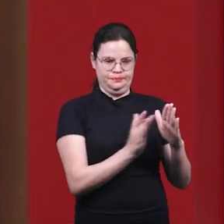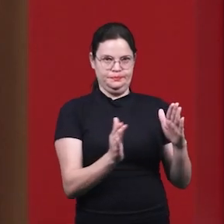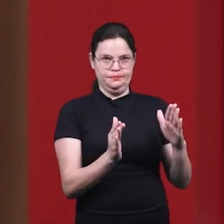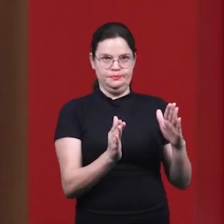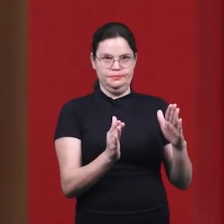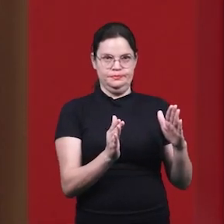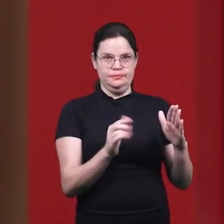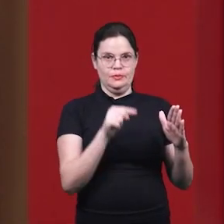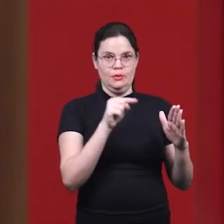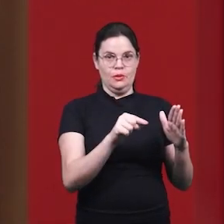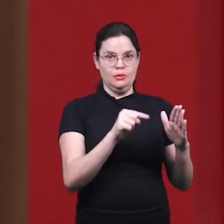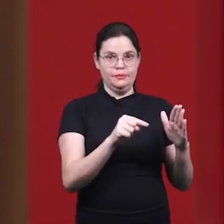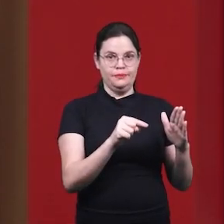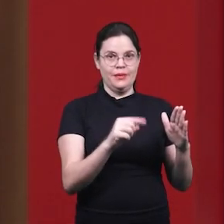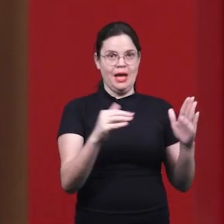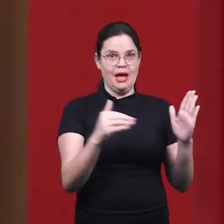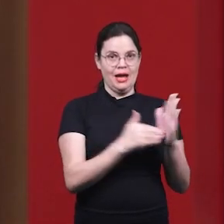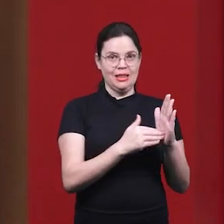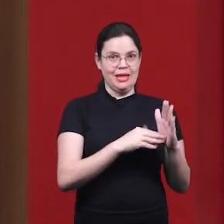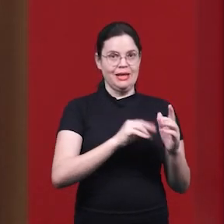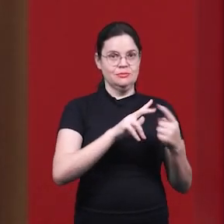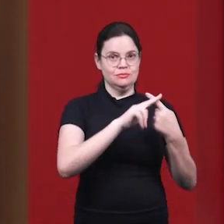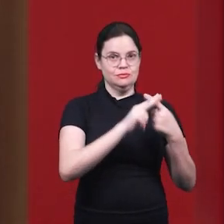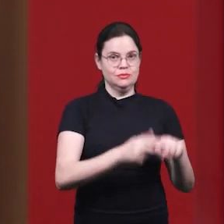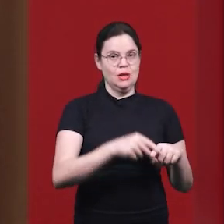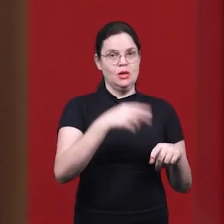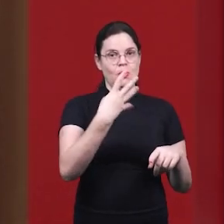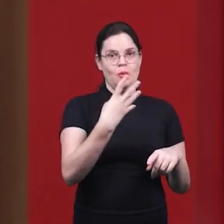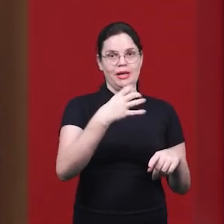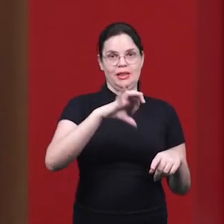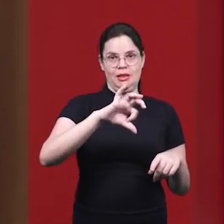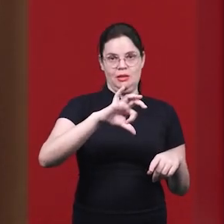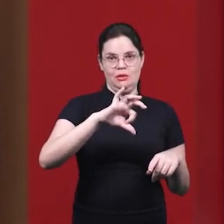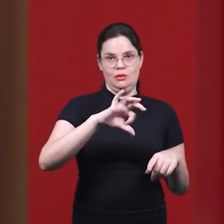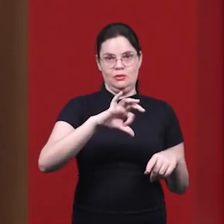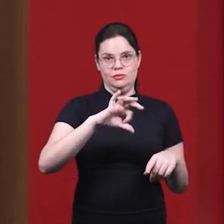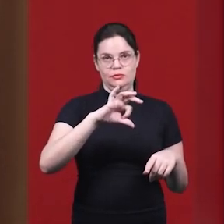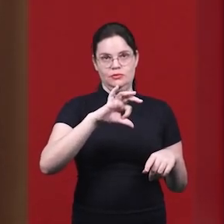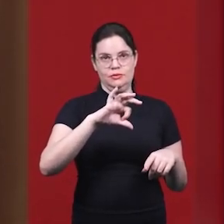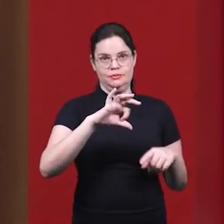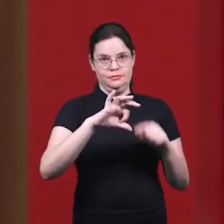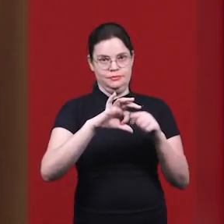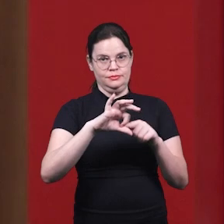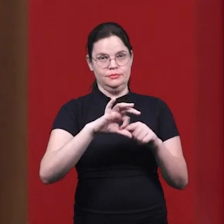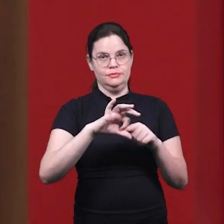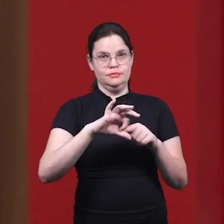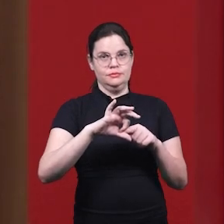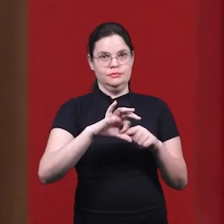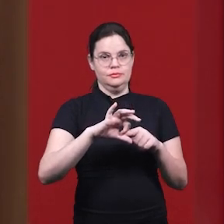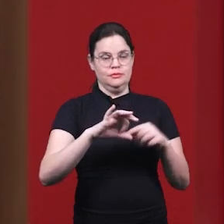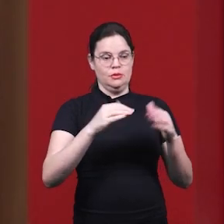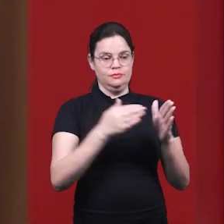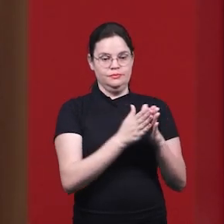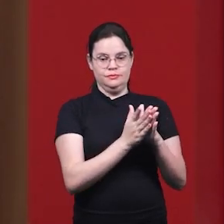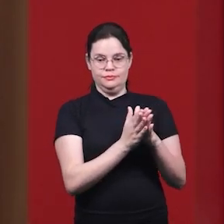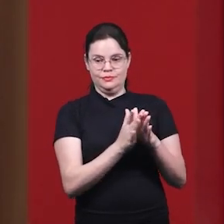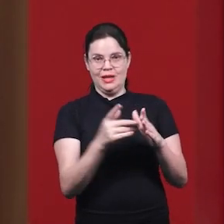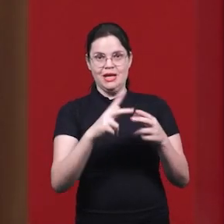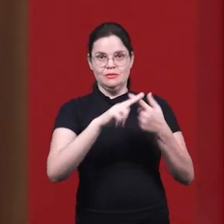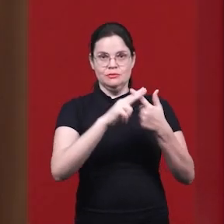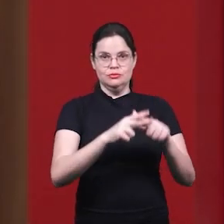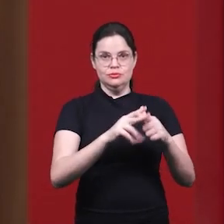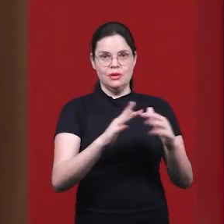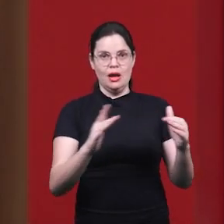7 semanas. E da reconstrução de Jerusalém até a vinda do